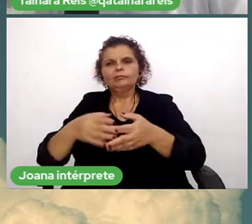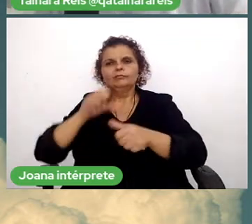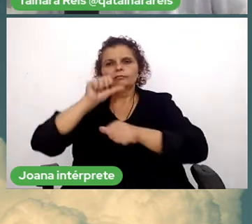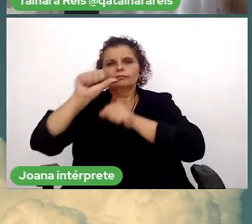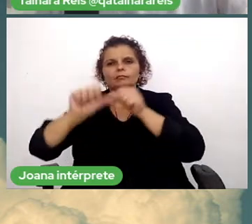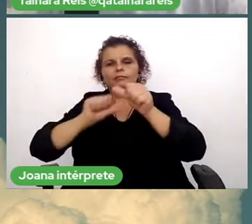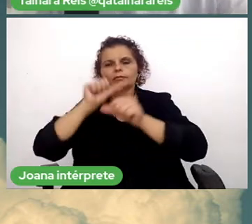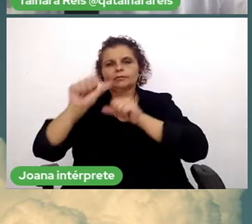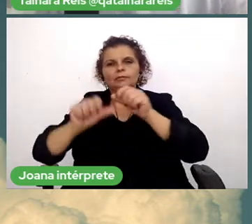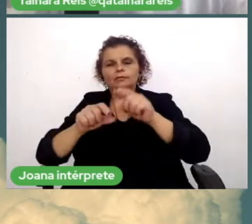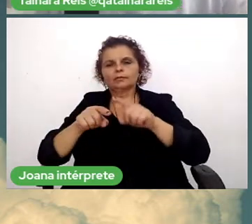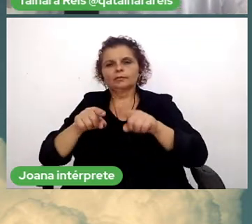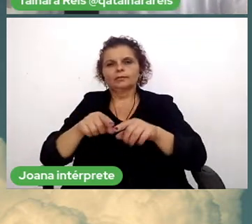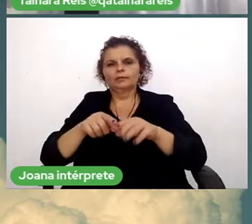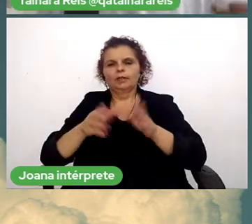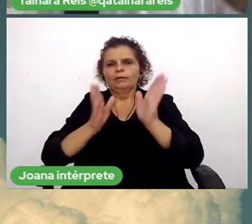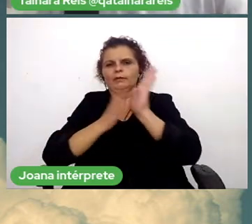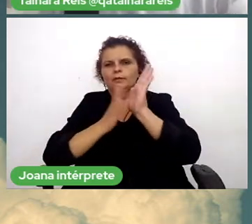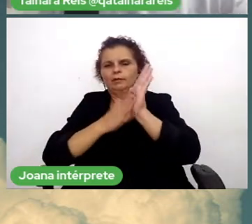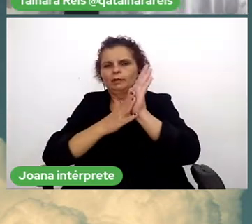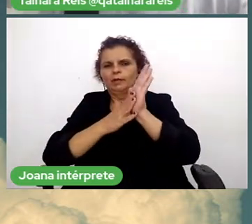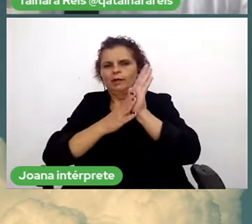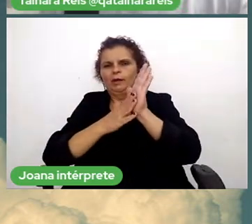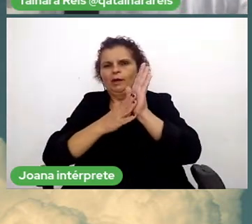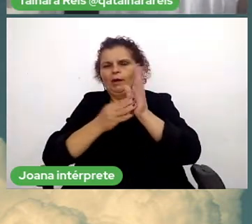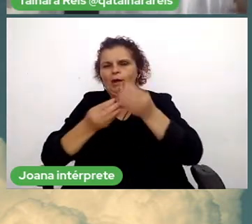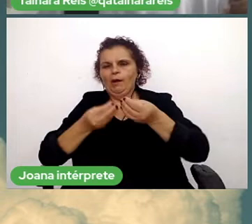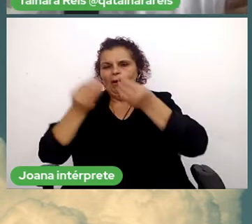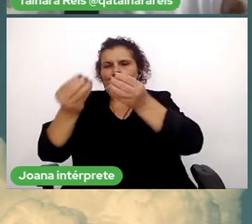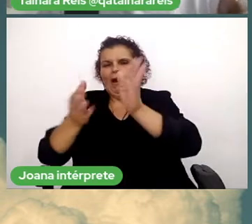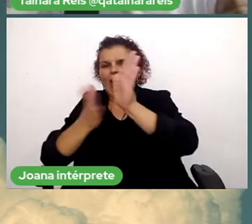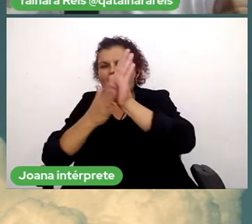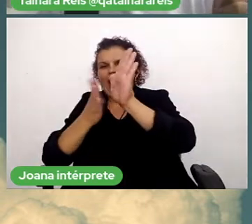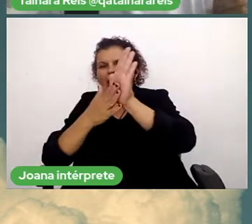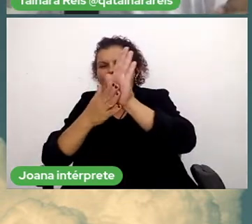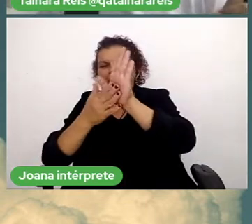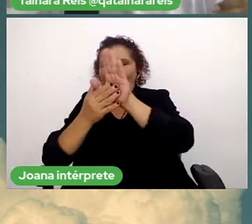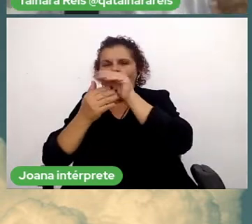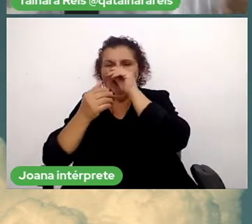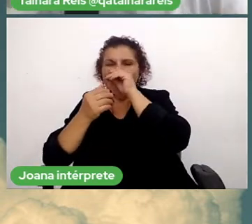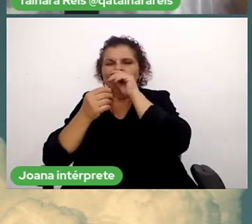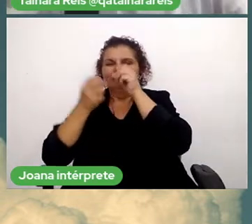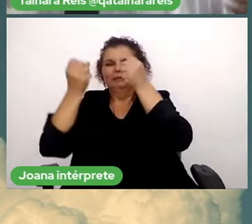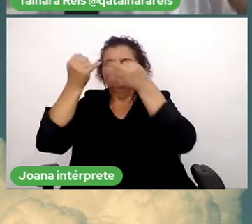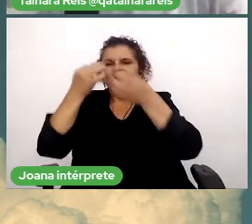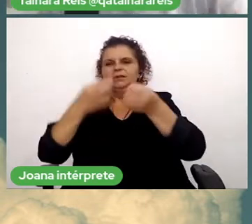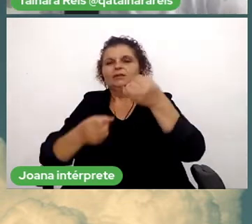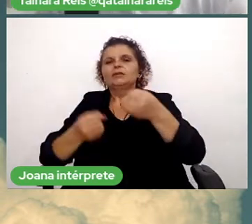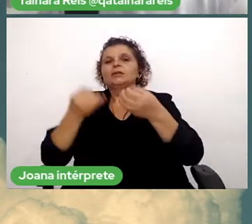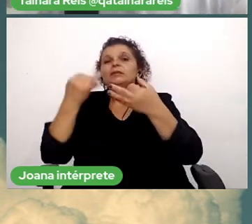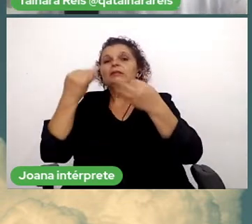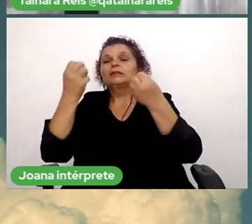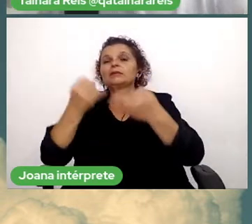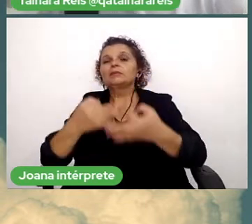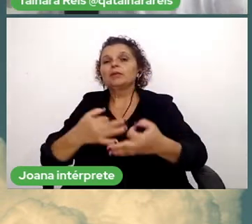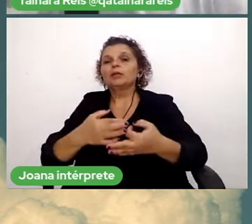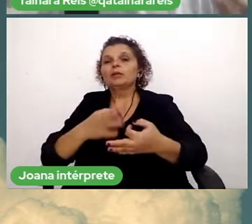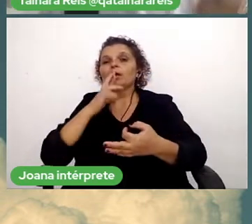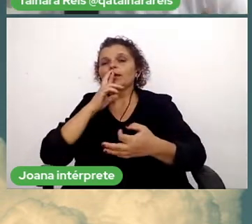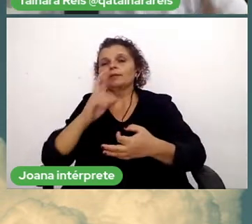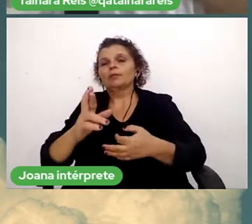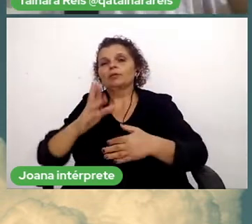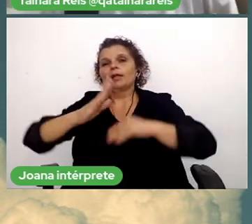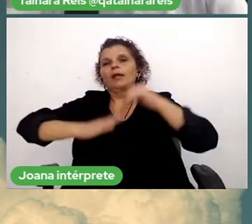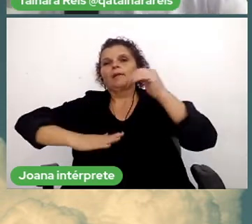A pessoa que propuser isso, trazer a abordagem Shift Left, é interessante que ela explique o que isso resulta na prática, o